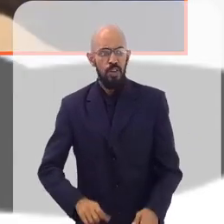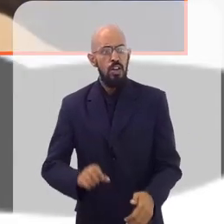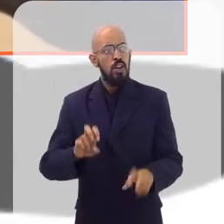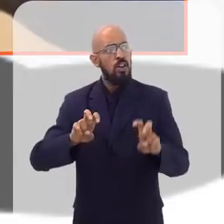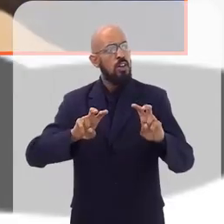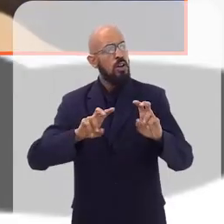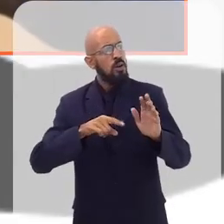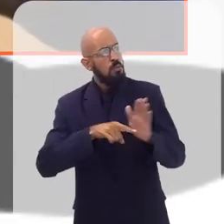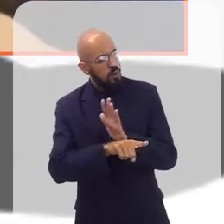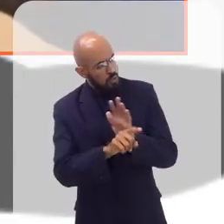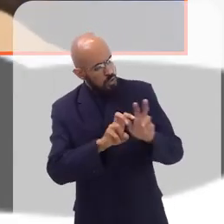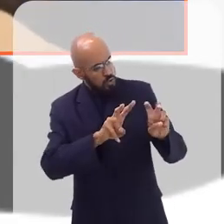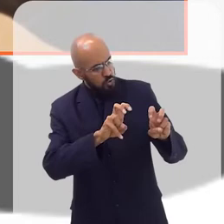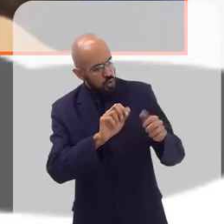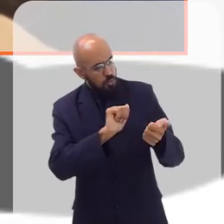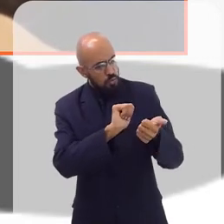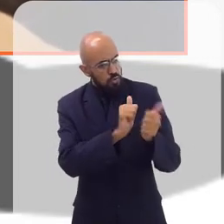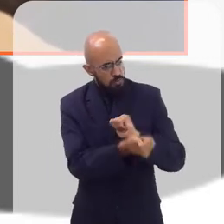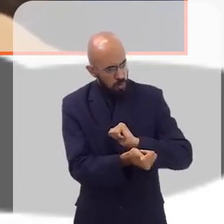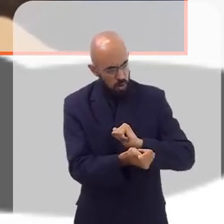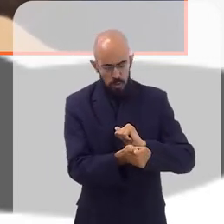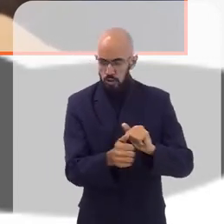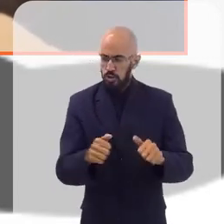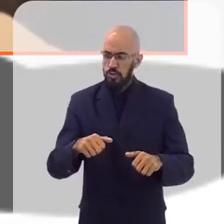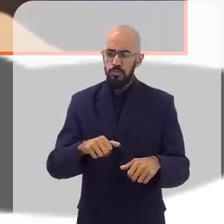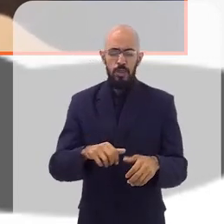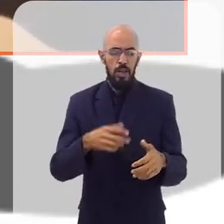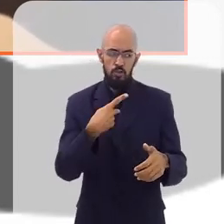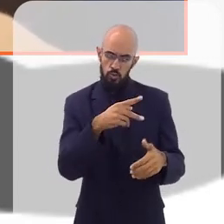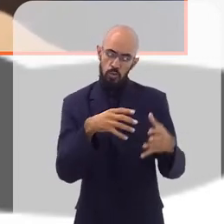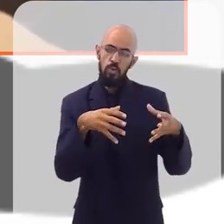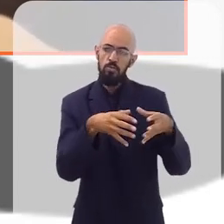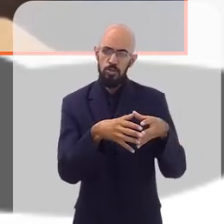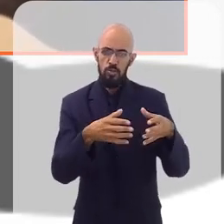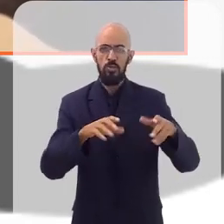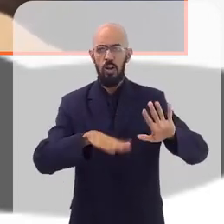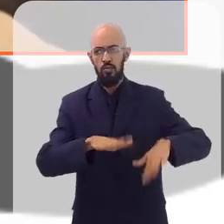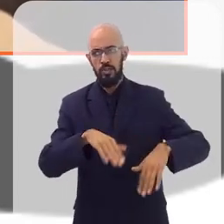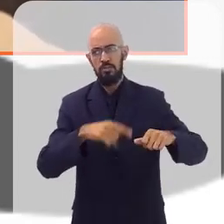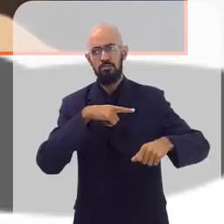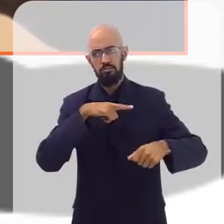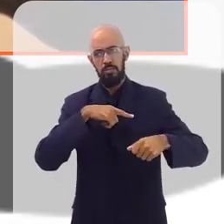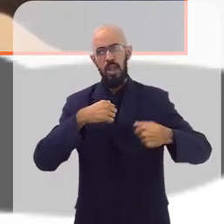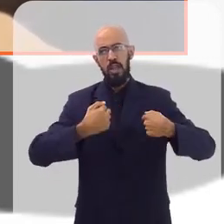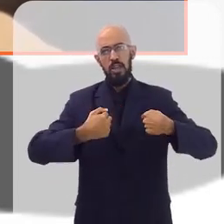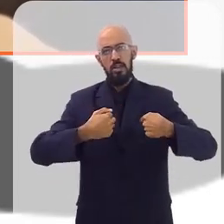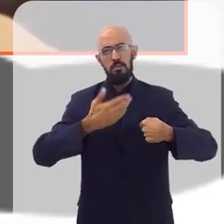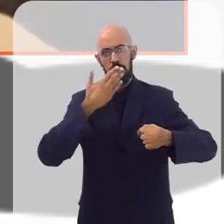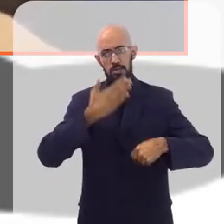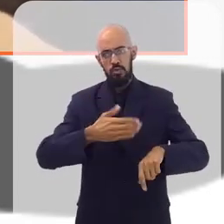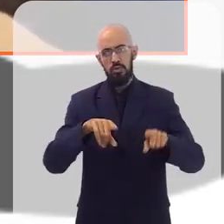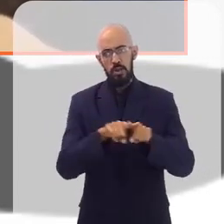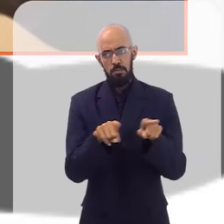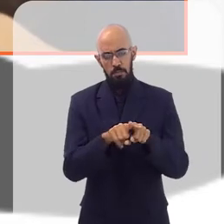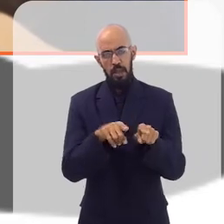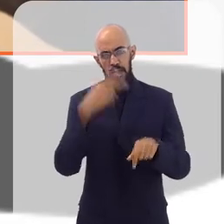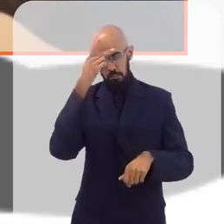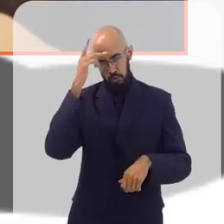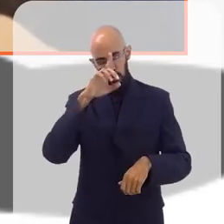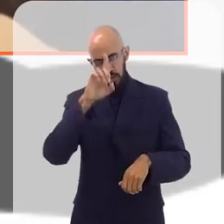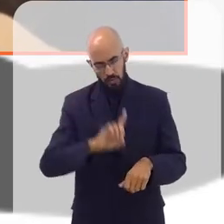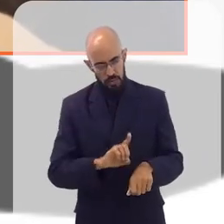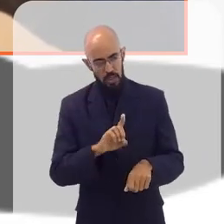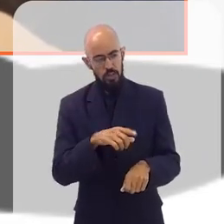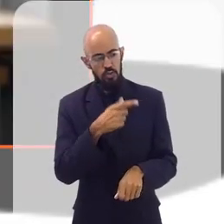sobre o Sport quer dizer o fico imaginando a sua comissão deve ter muita solicitação das pessoas que têm deficiência